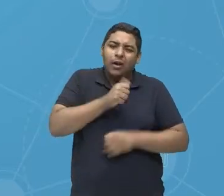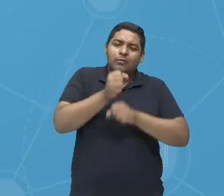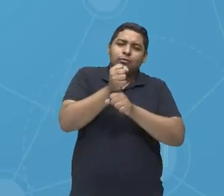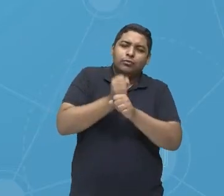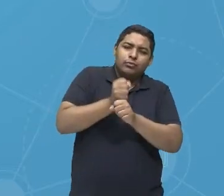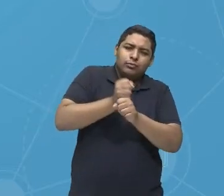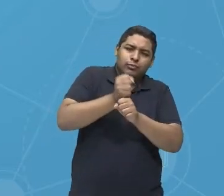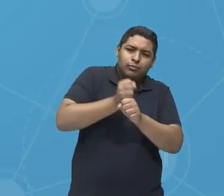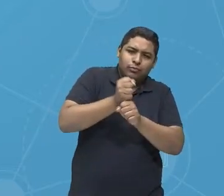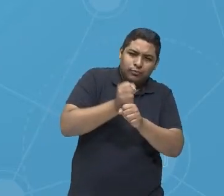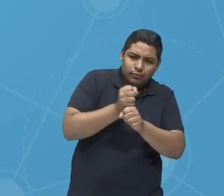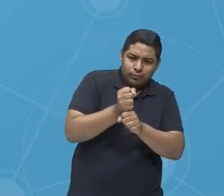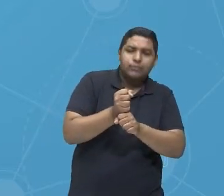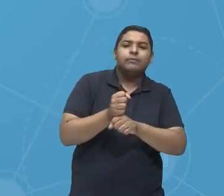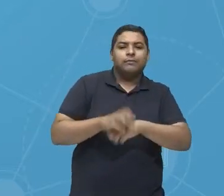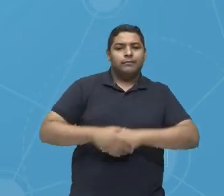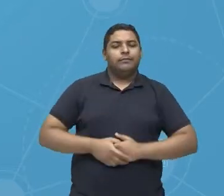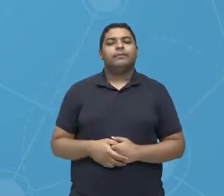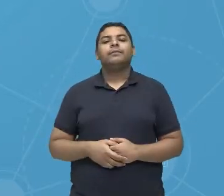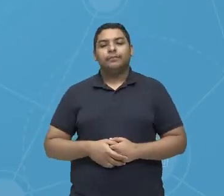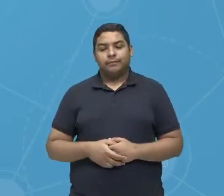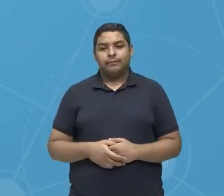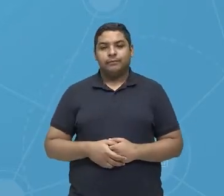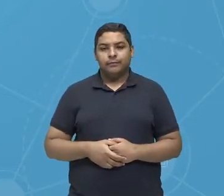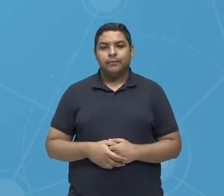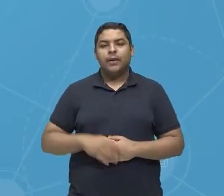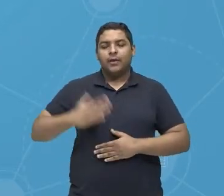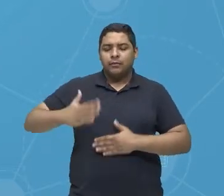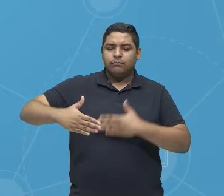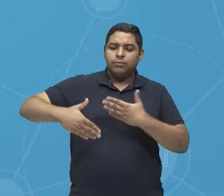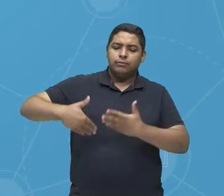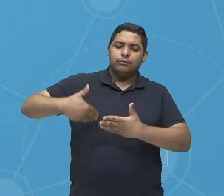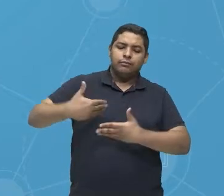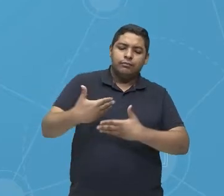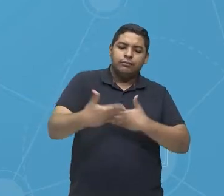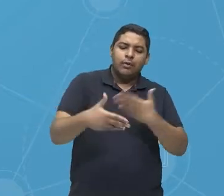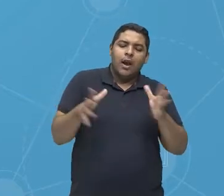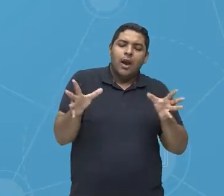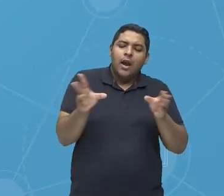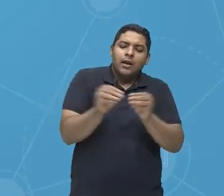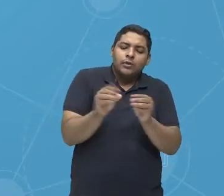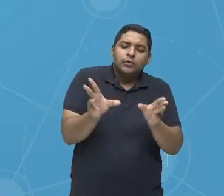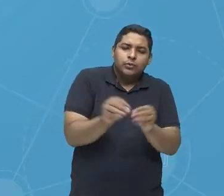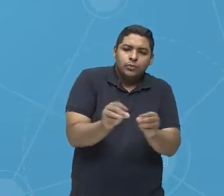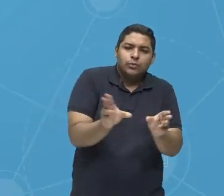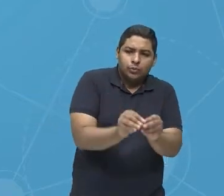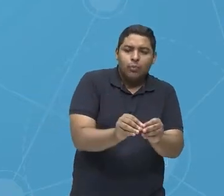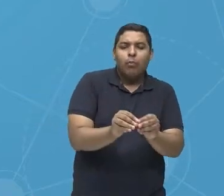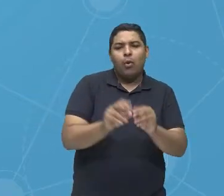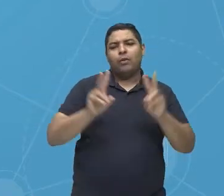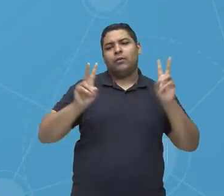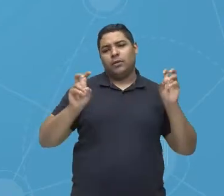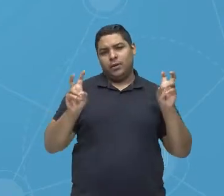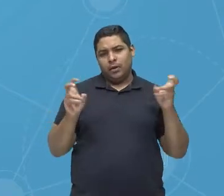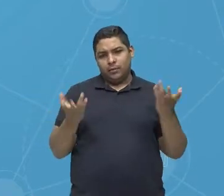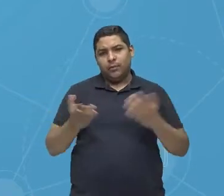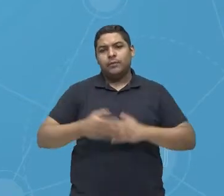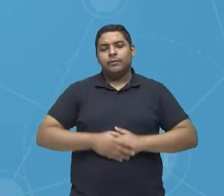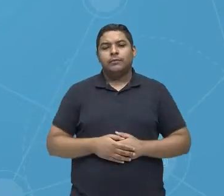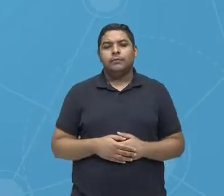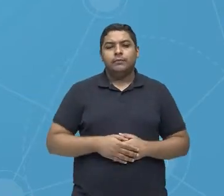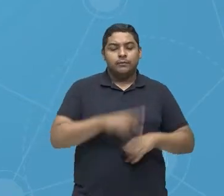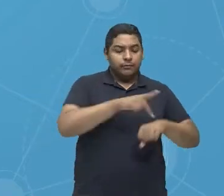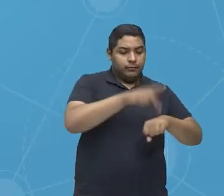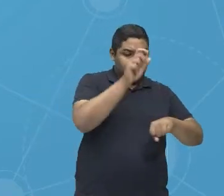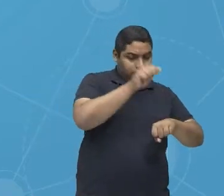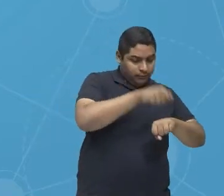é rapidinho, que nós vamos ter que passar, né, fazer uma síntese desse conteúdo. E aí, partindo do Paleolítico,